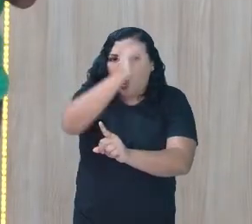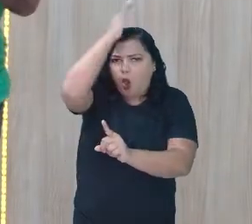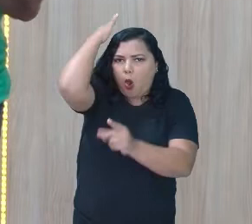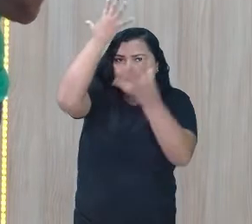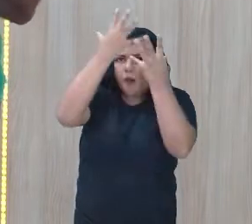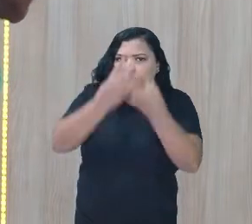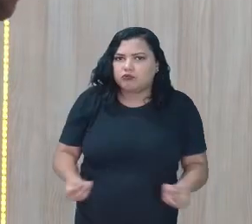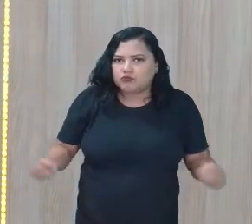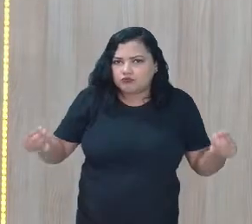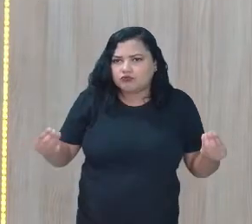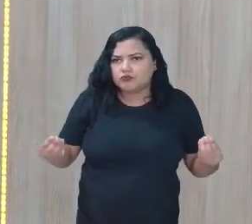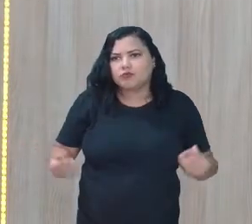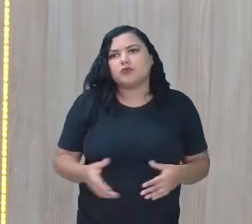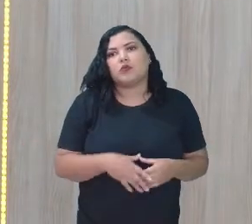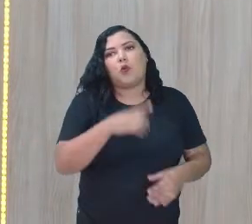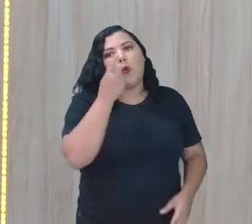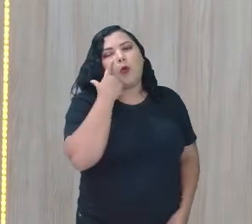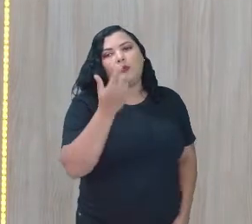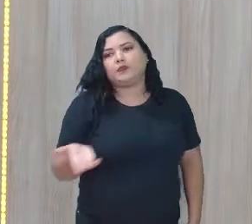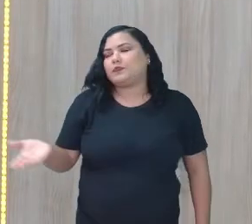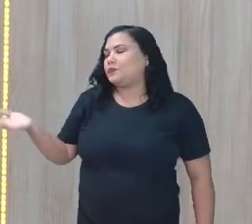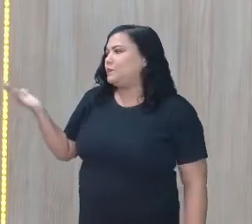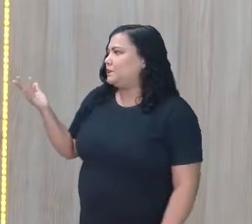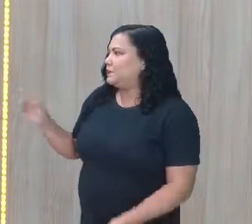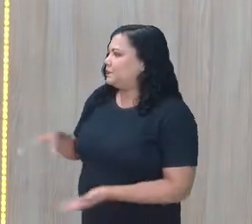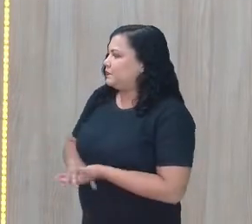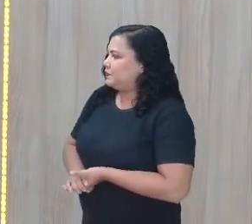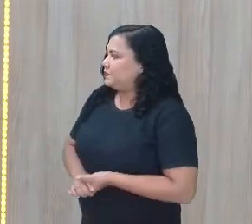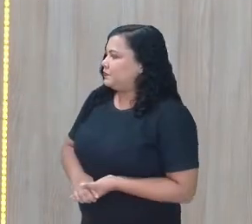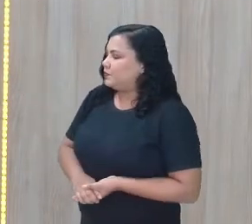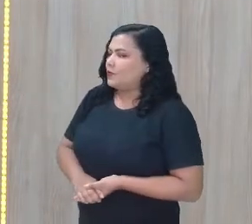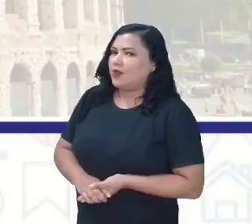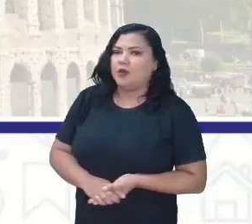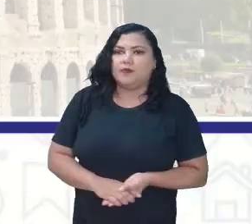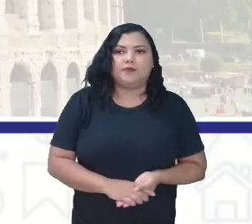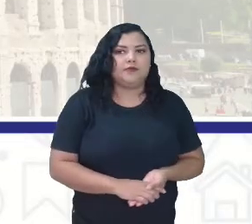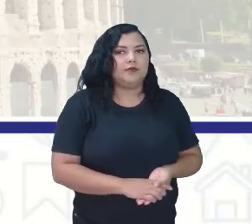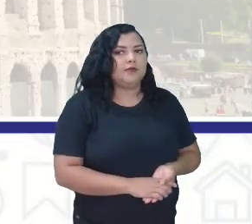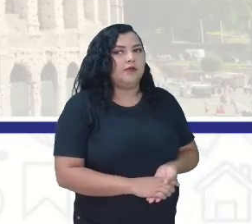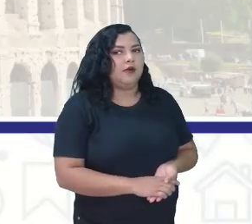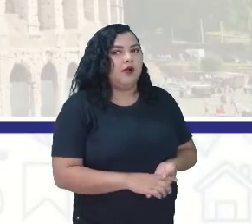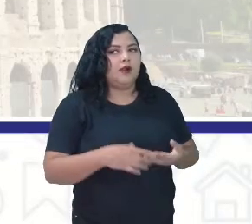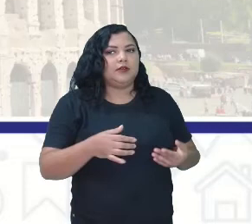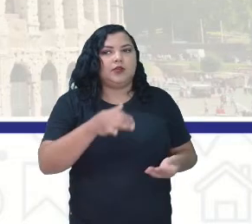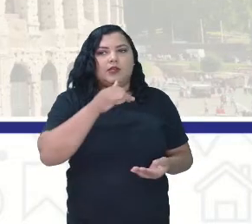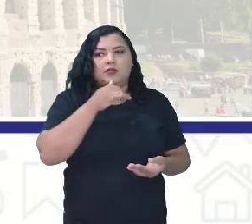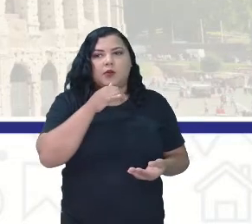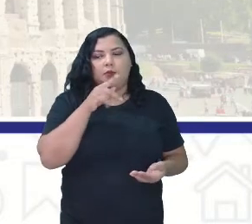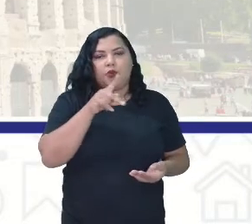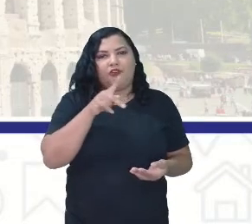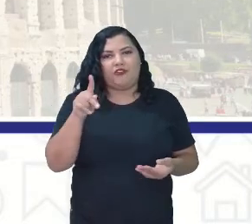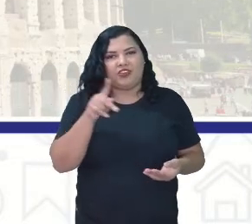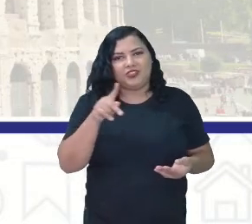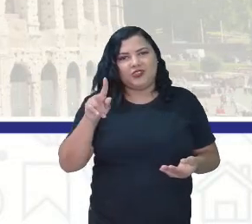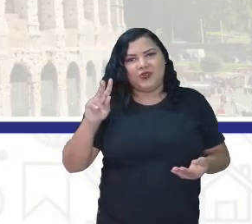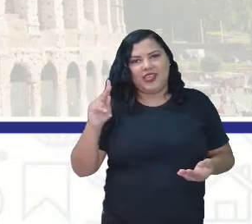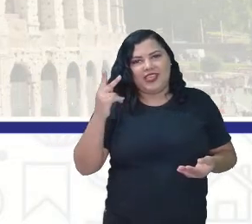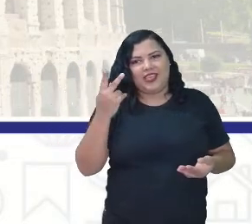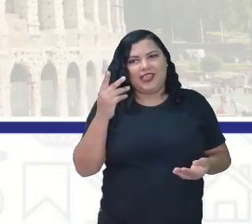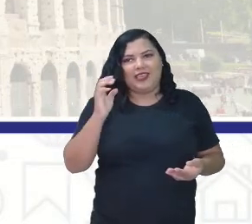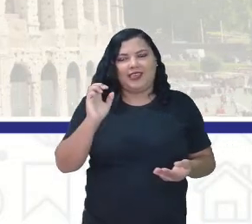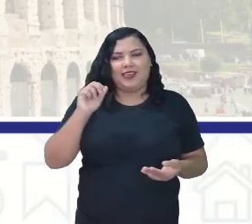essa decadência, né? Aí a gente tem aqui, né, o professor Henrique colocou aqui no material, ó, um